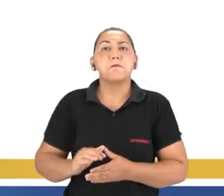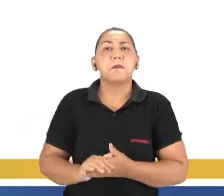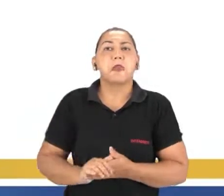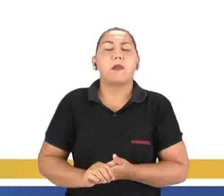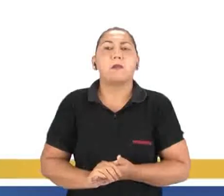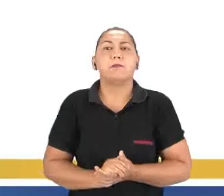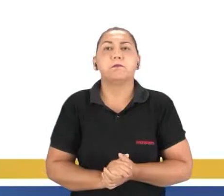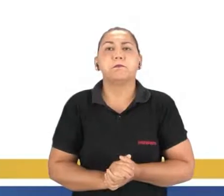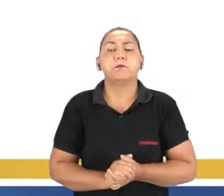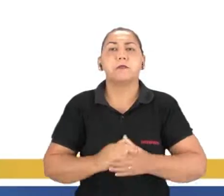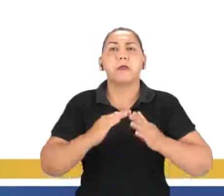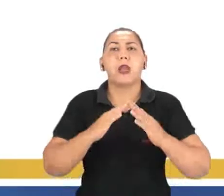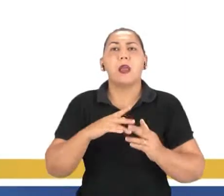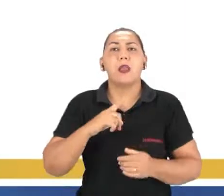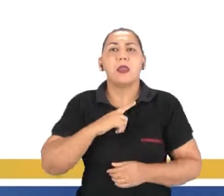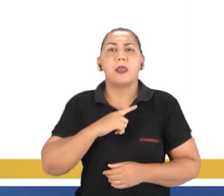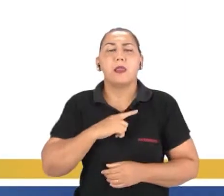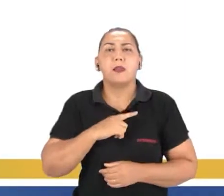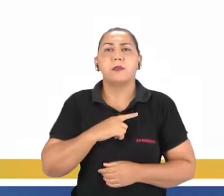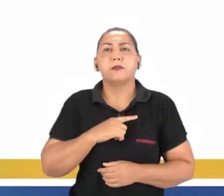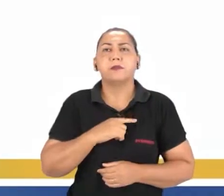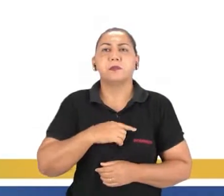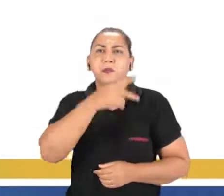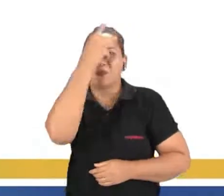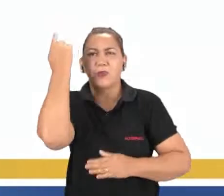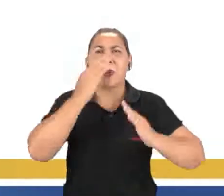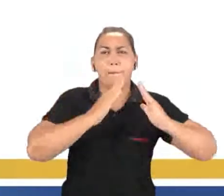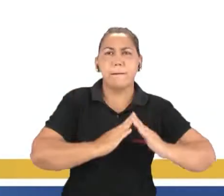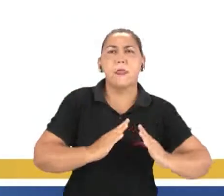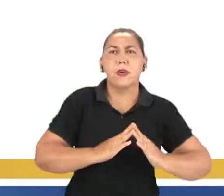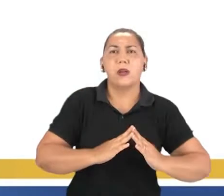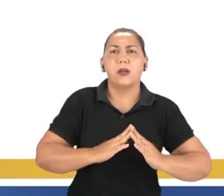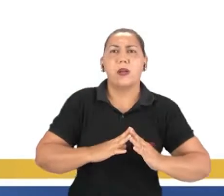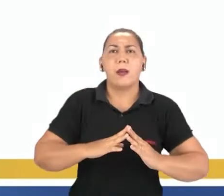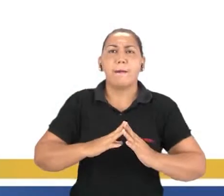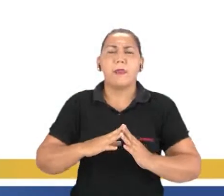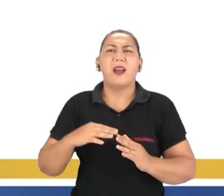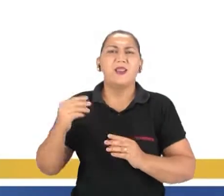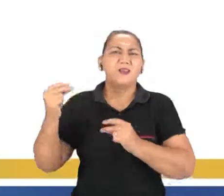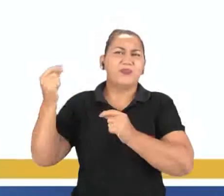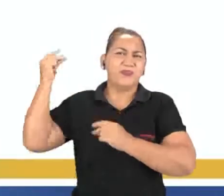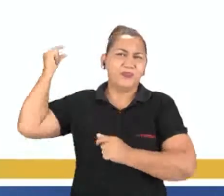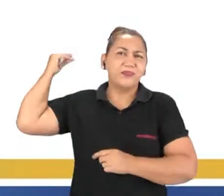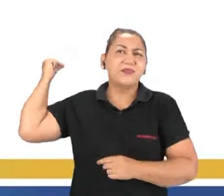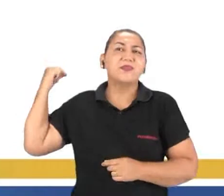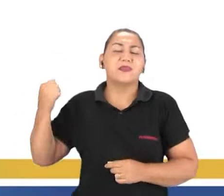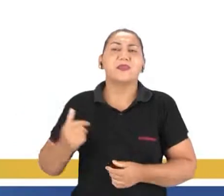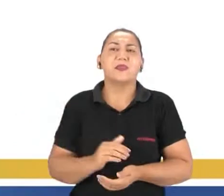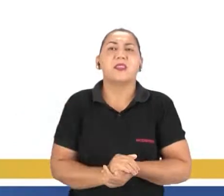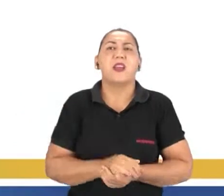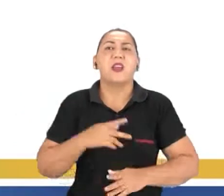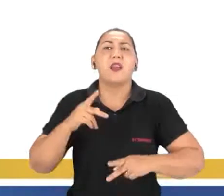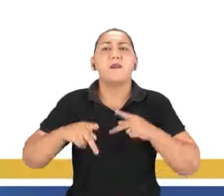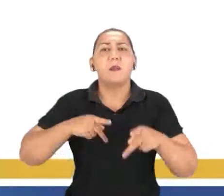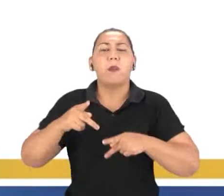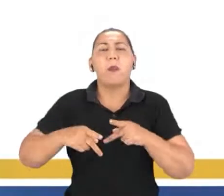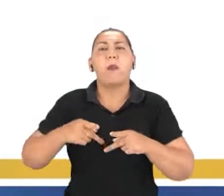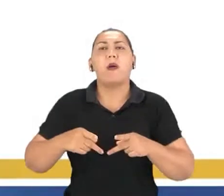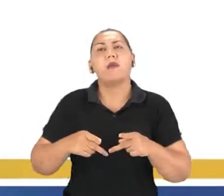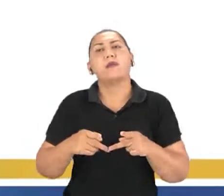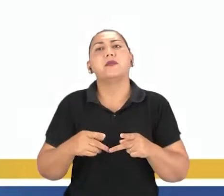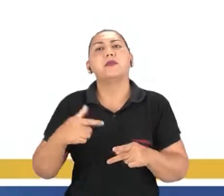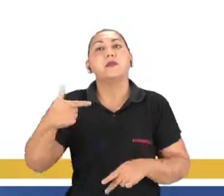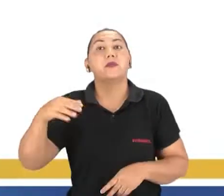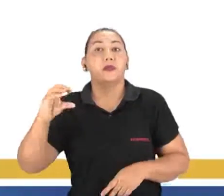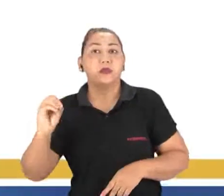Amazônia é habitada há pelo menos 2.000 anos por 20 povos que falam idiomas pertencentes a 3